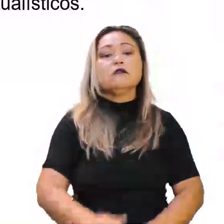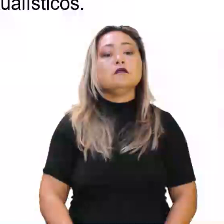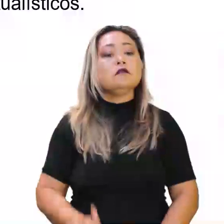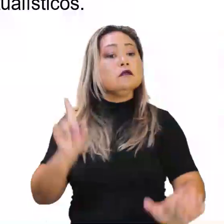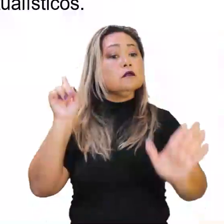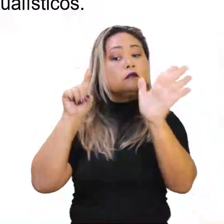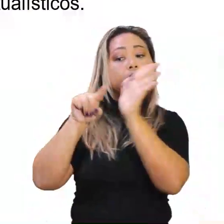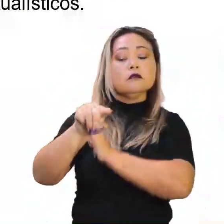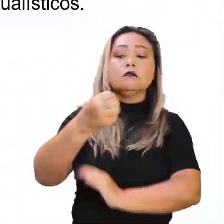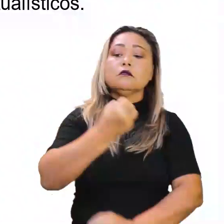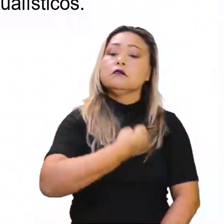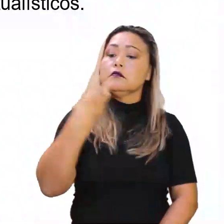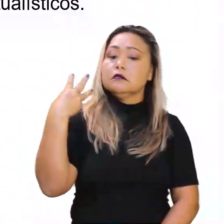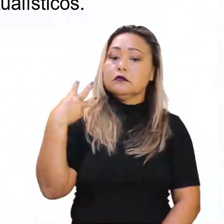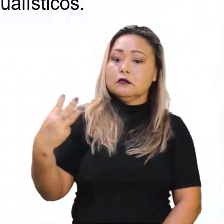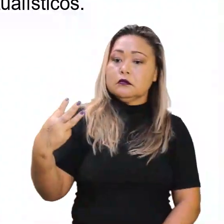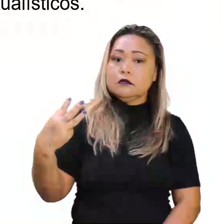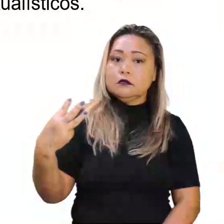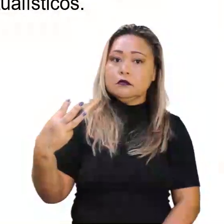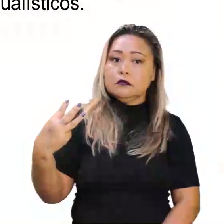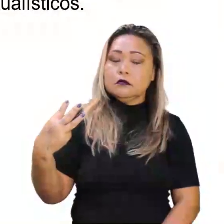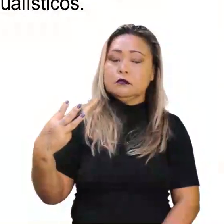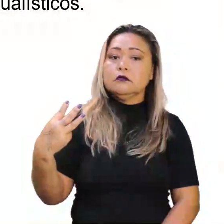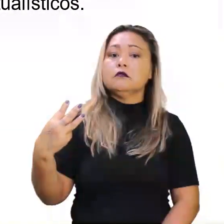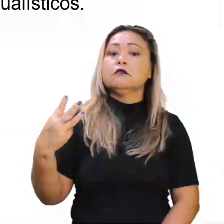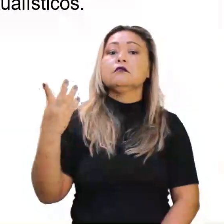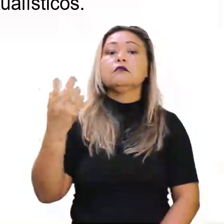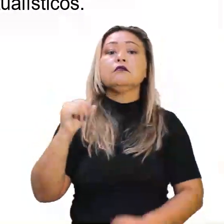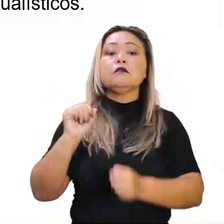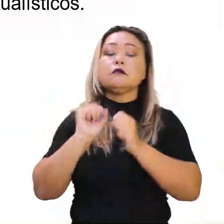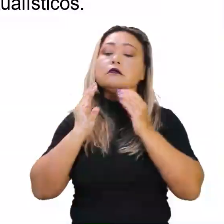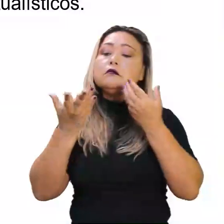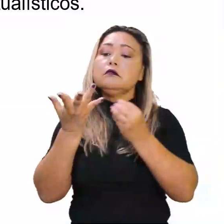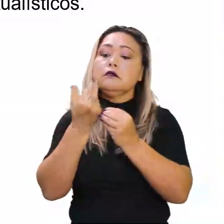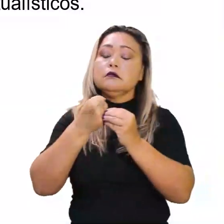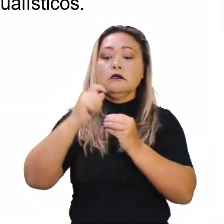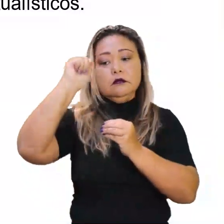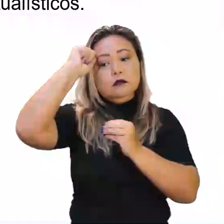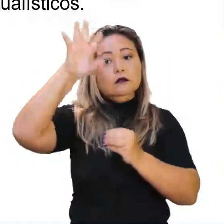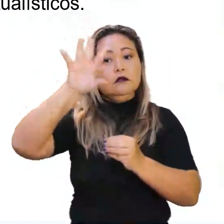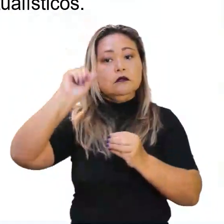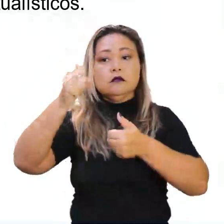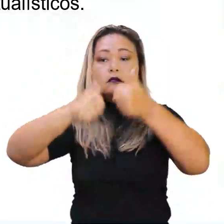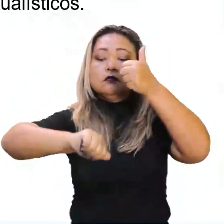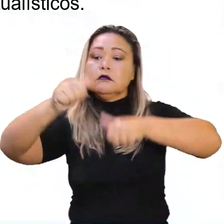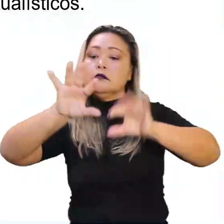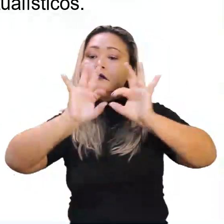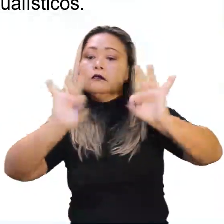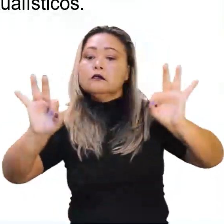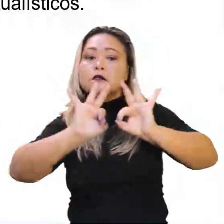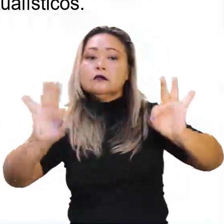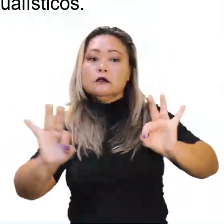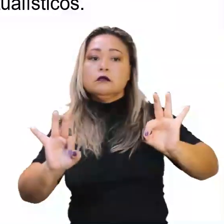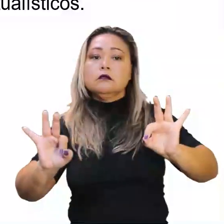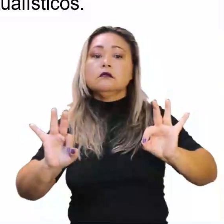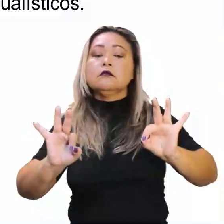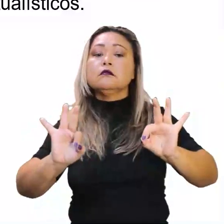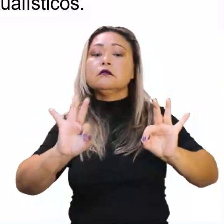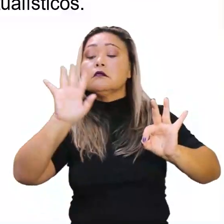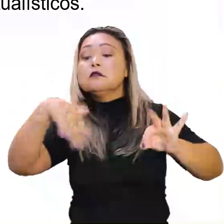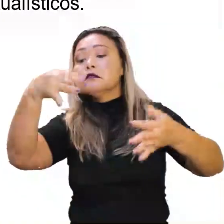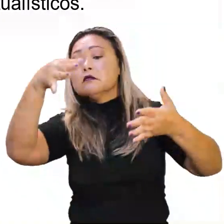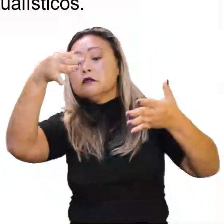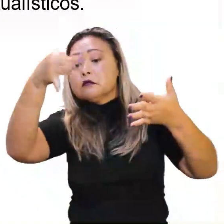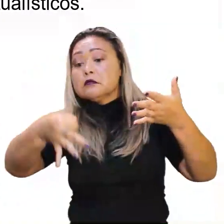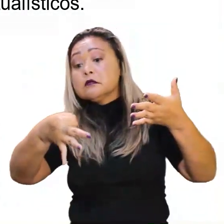3. A questão 3, sobre a arte africana, analise as afirmativas a seguir e